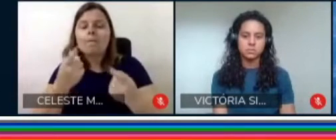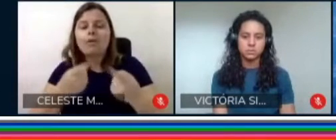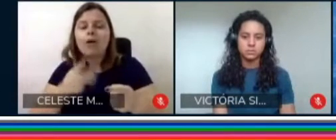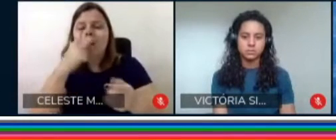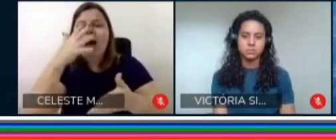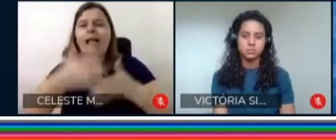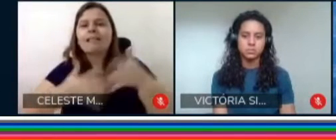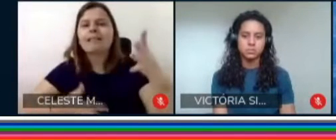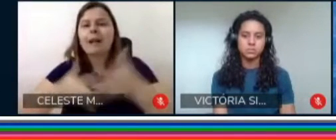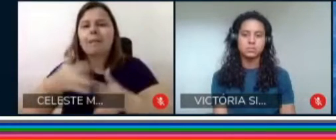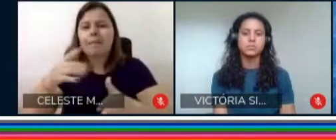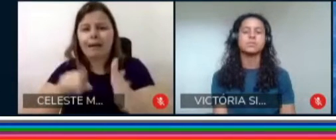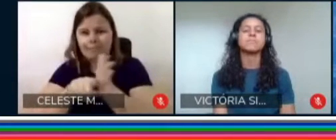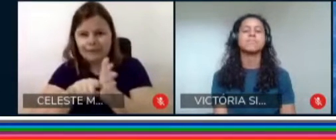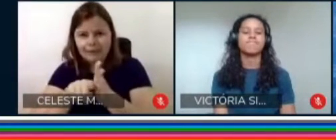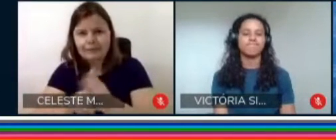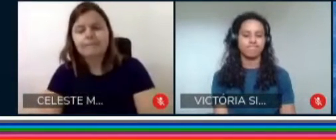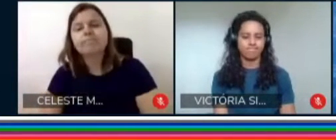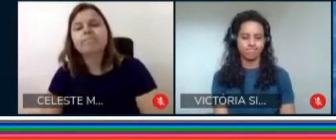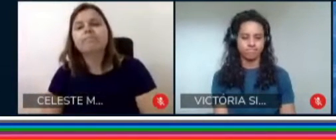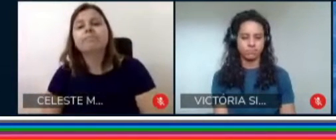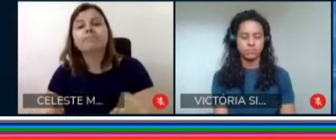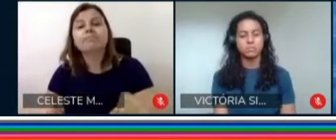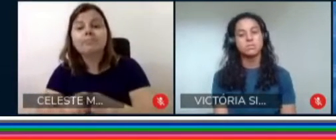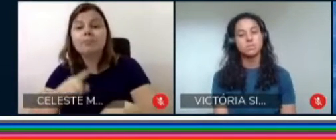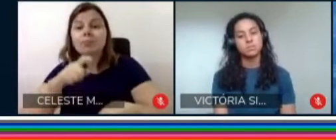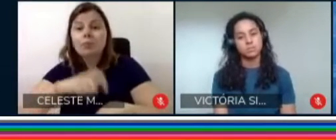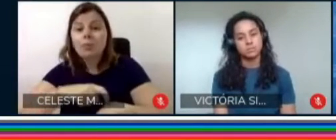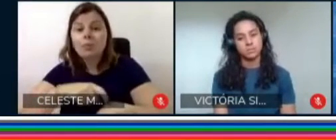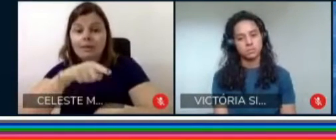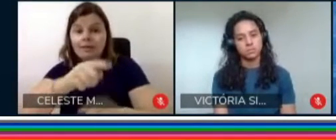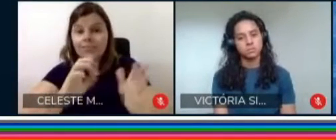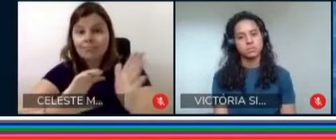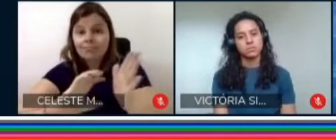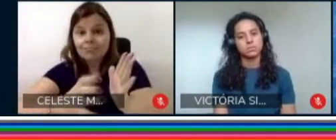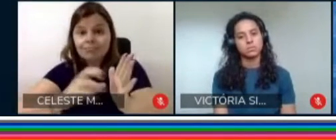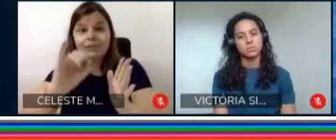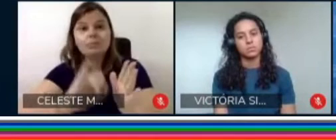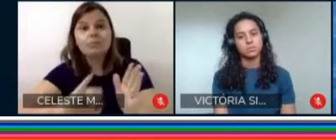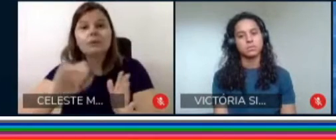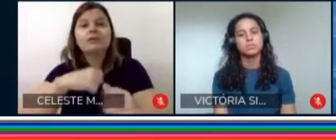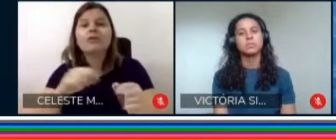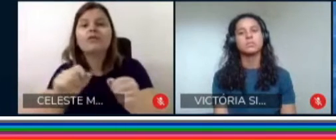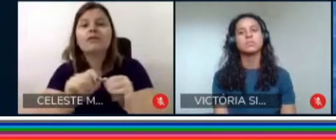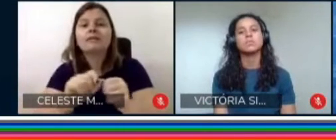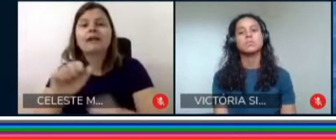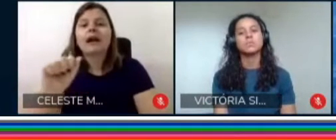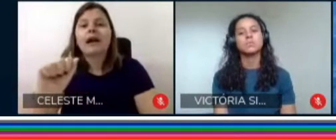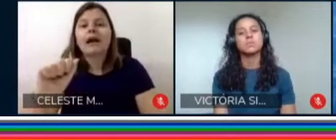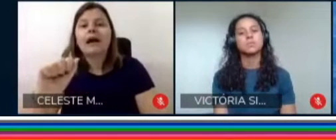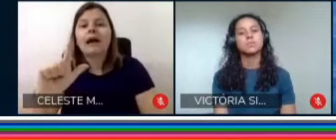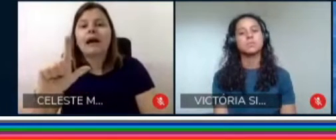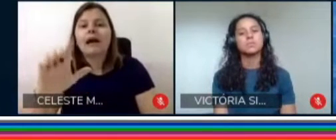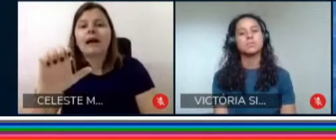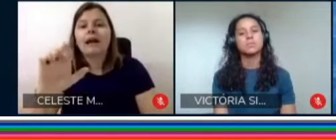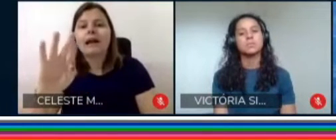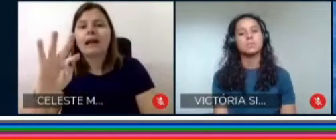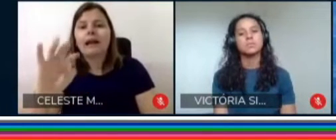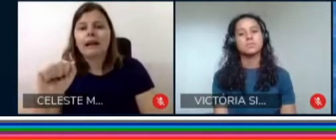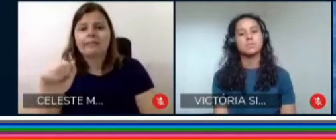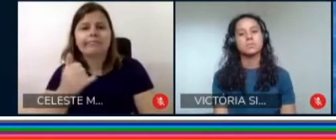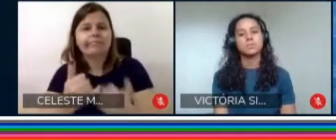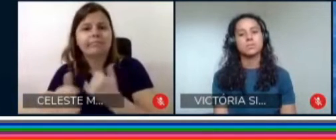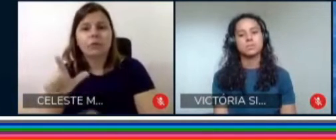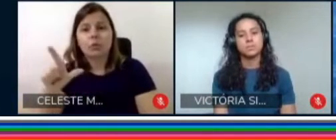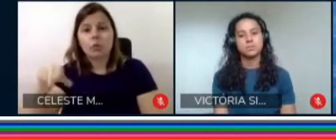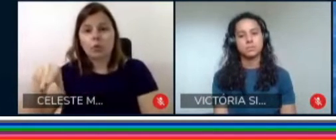que é bem importante é criar alertas nas bases de dados. No Lume tem isso também, né? Eu recebo